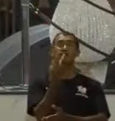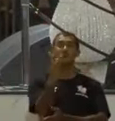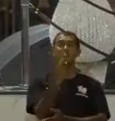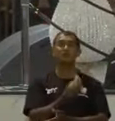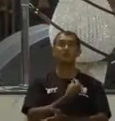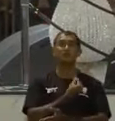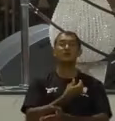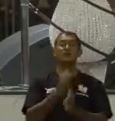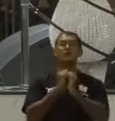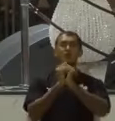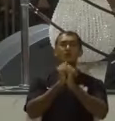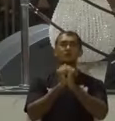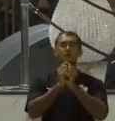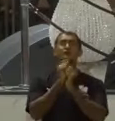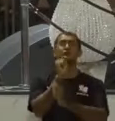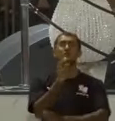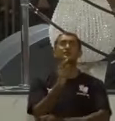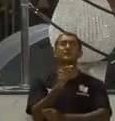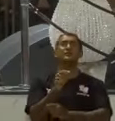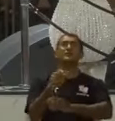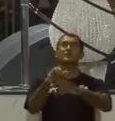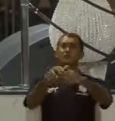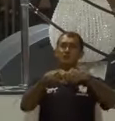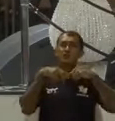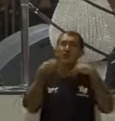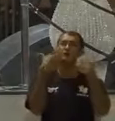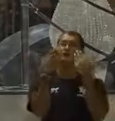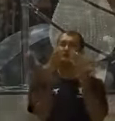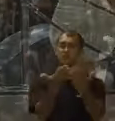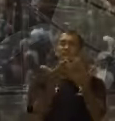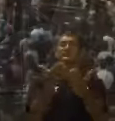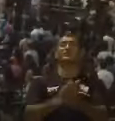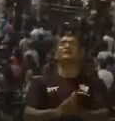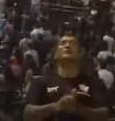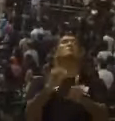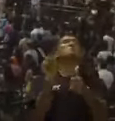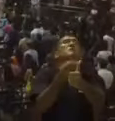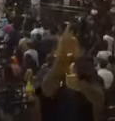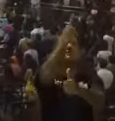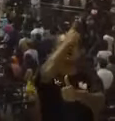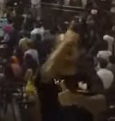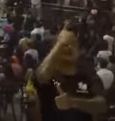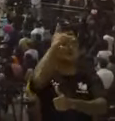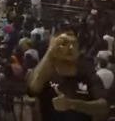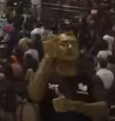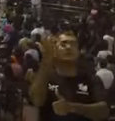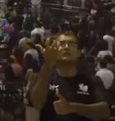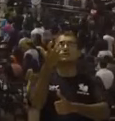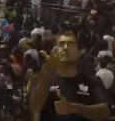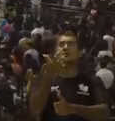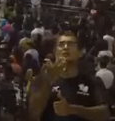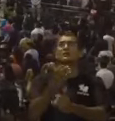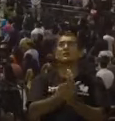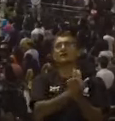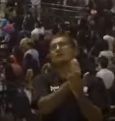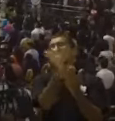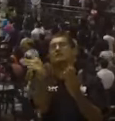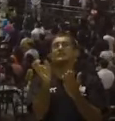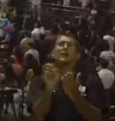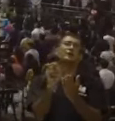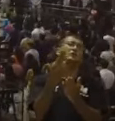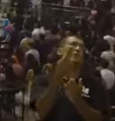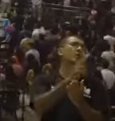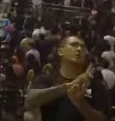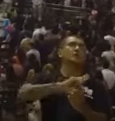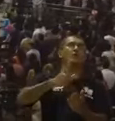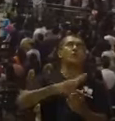quero orar com você, através de você. Onde está a primeira pessoa não evangélica ou afastada do